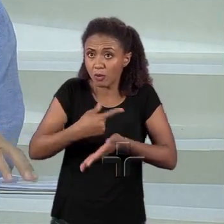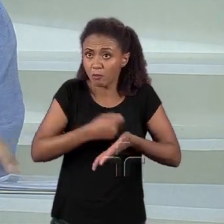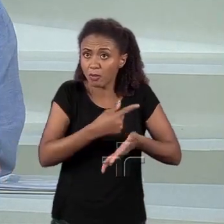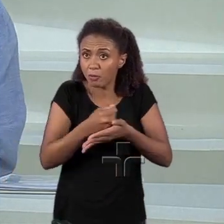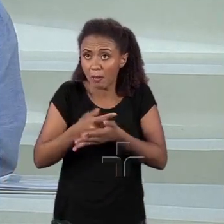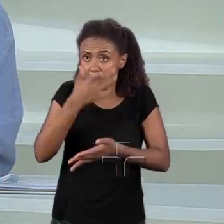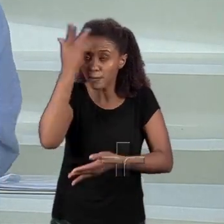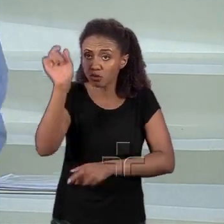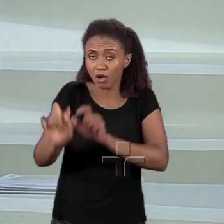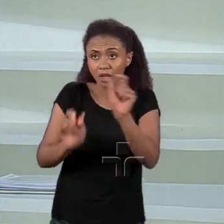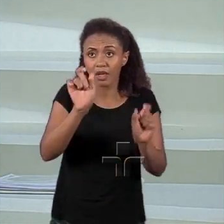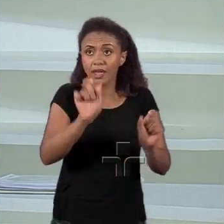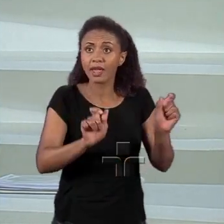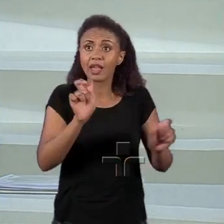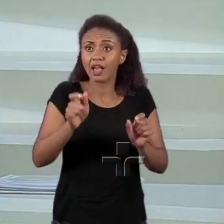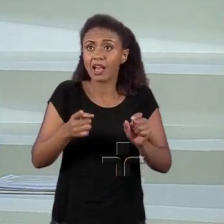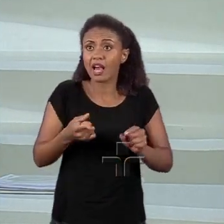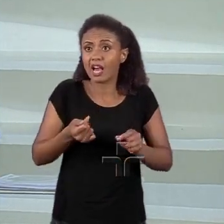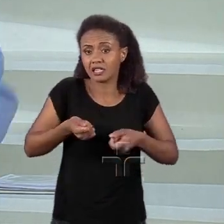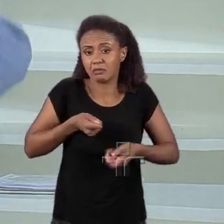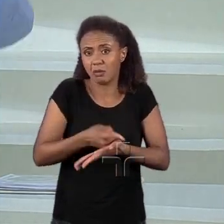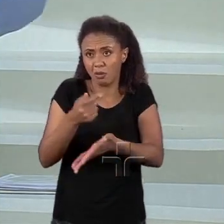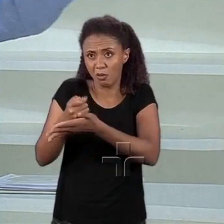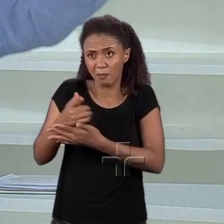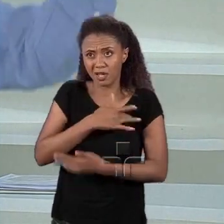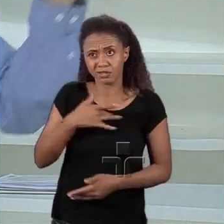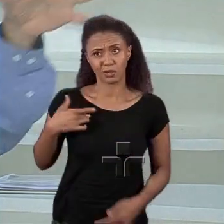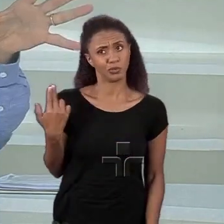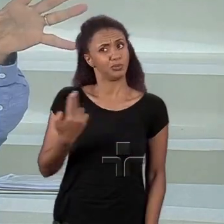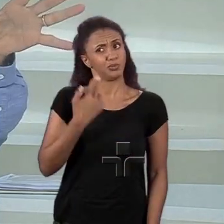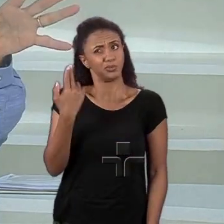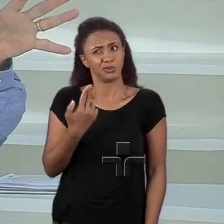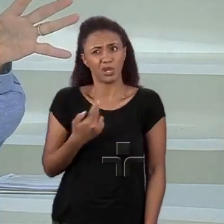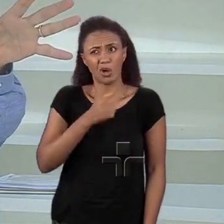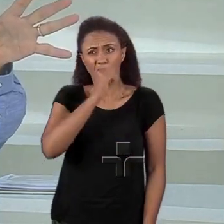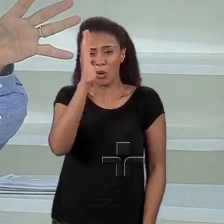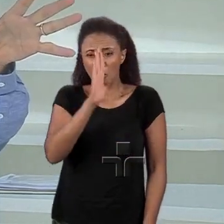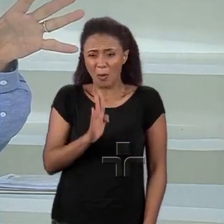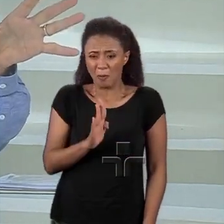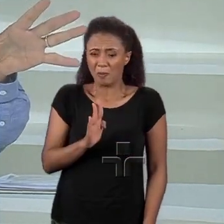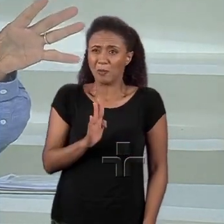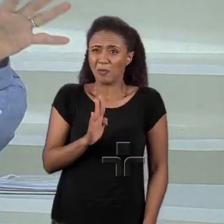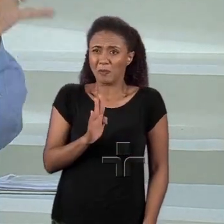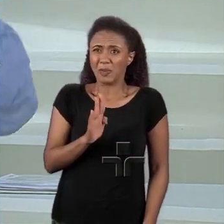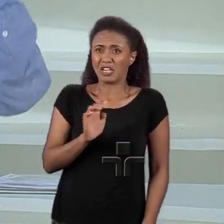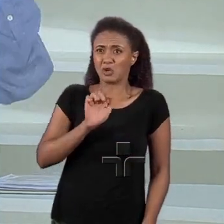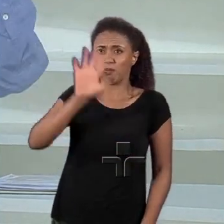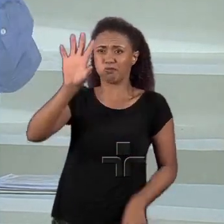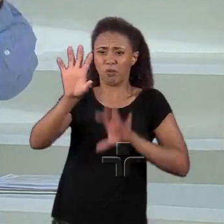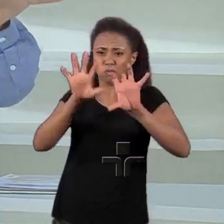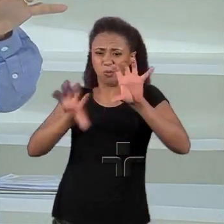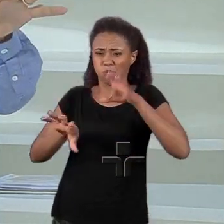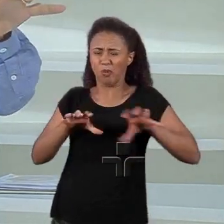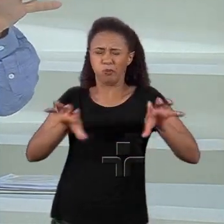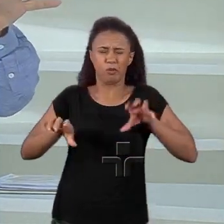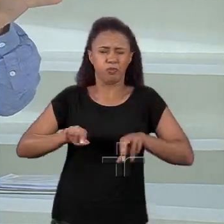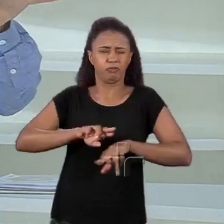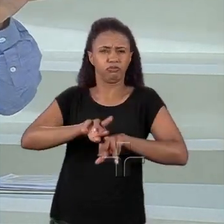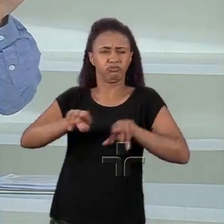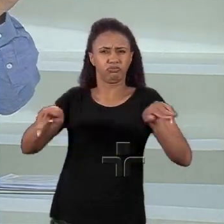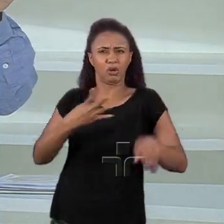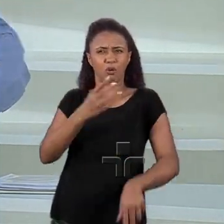aqui uma proposta de modernização da gestão, dividir o país em 400 regiões para interiorizar a